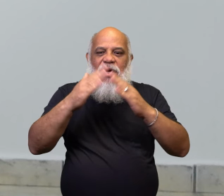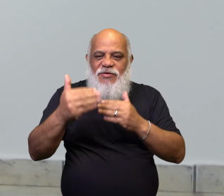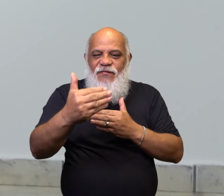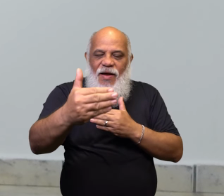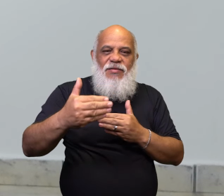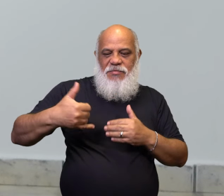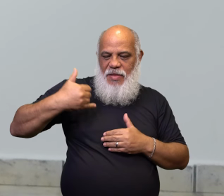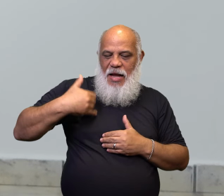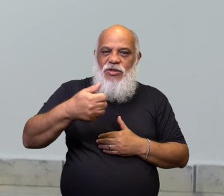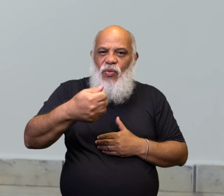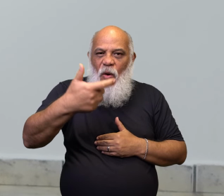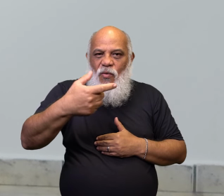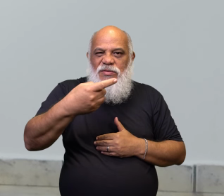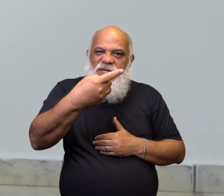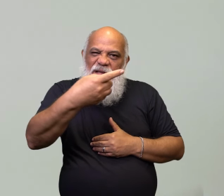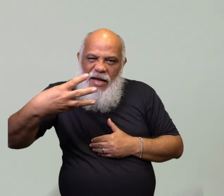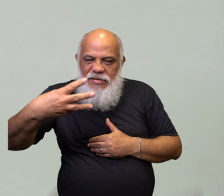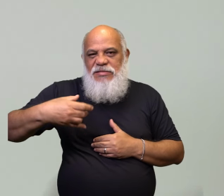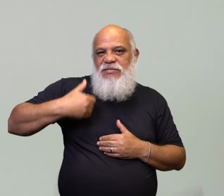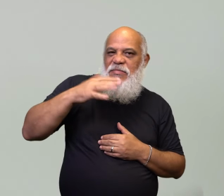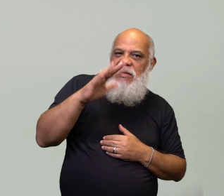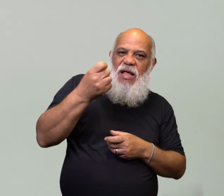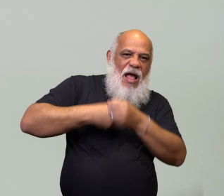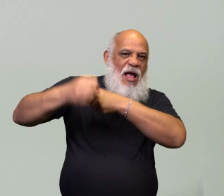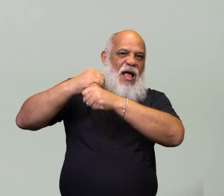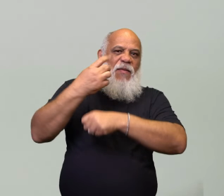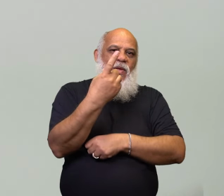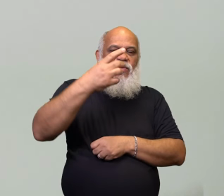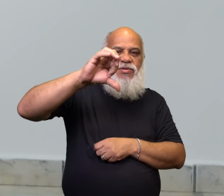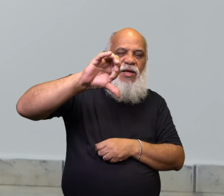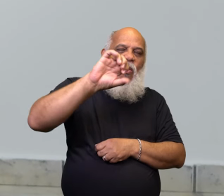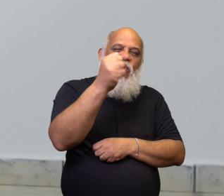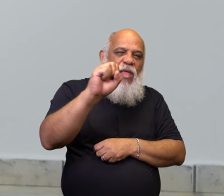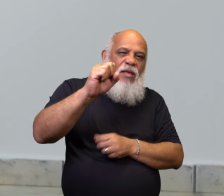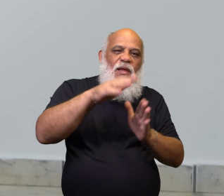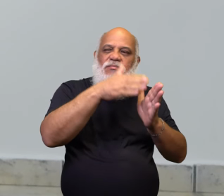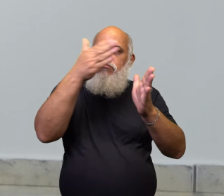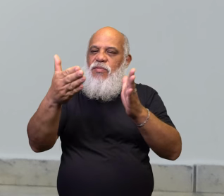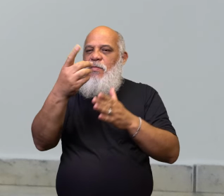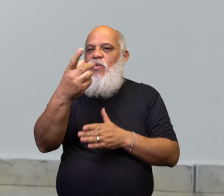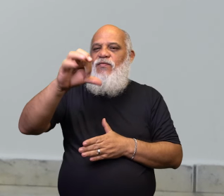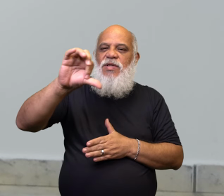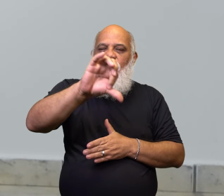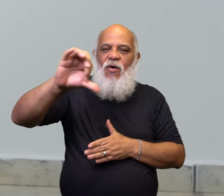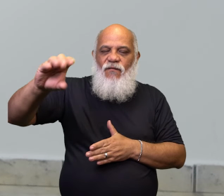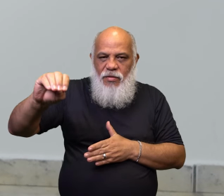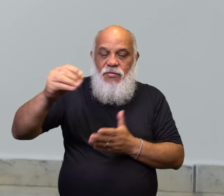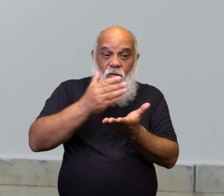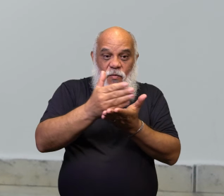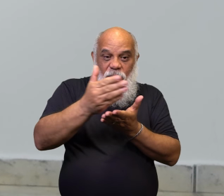13 anos, era na década de 80, na década de 90. Aí nós começamos a ver na porta da minha